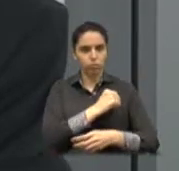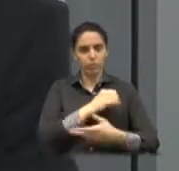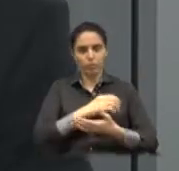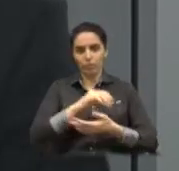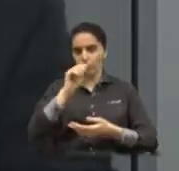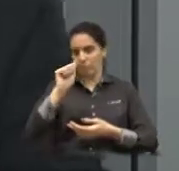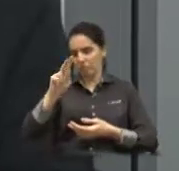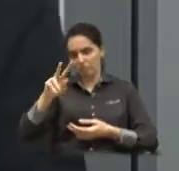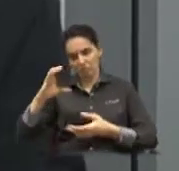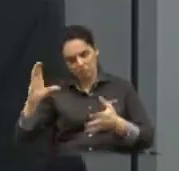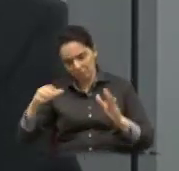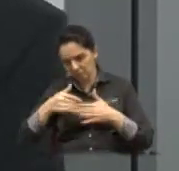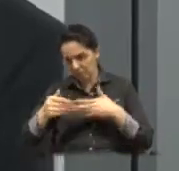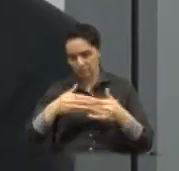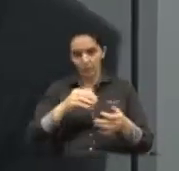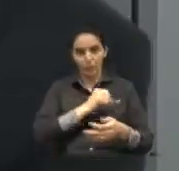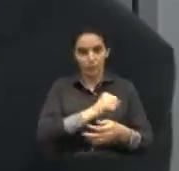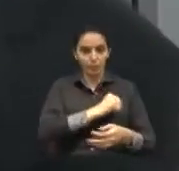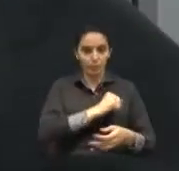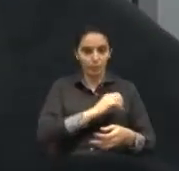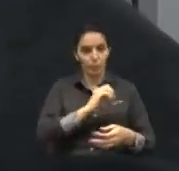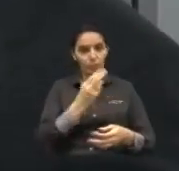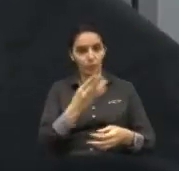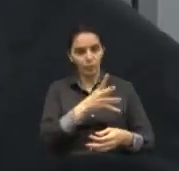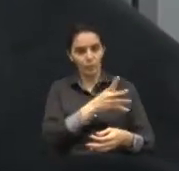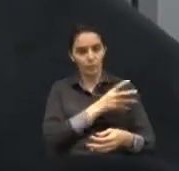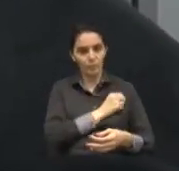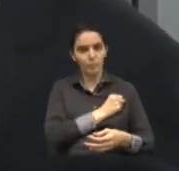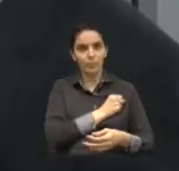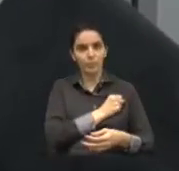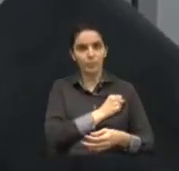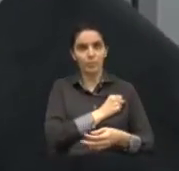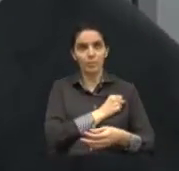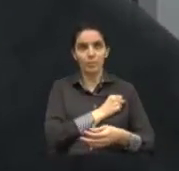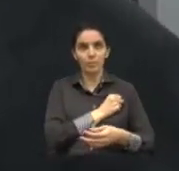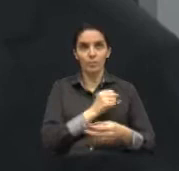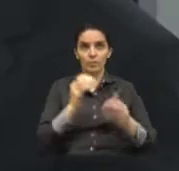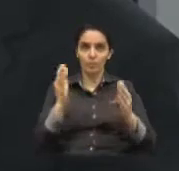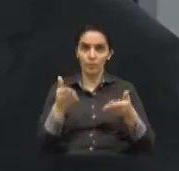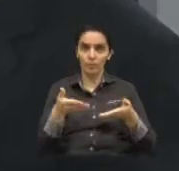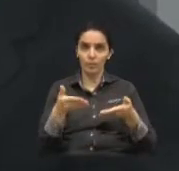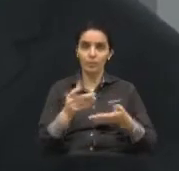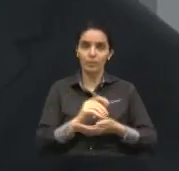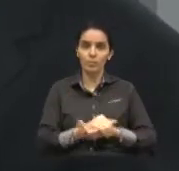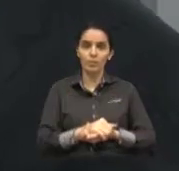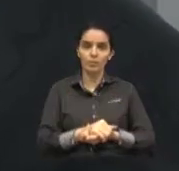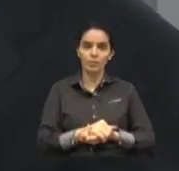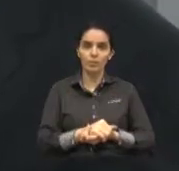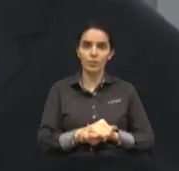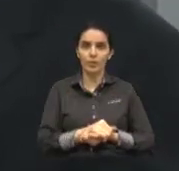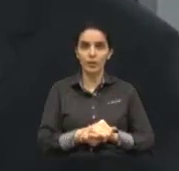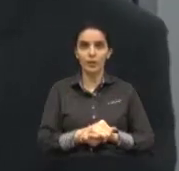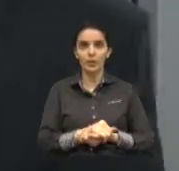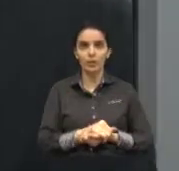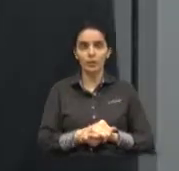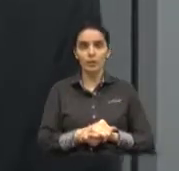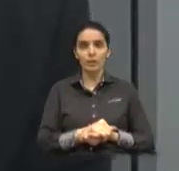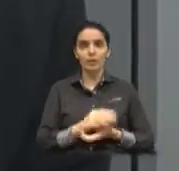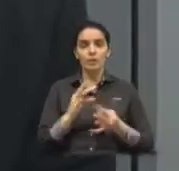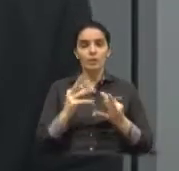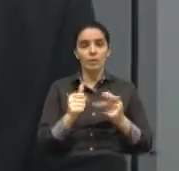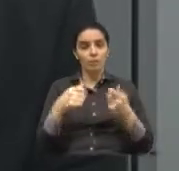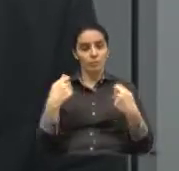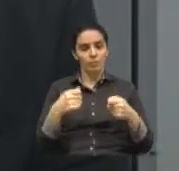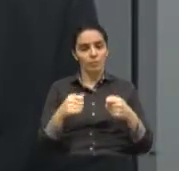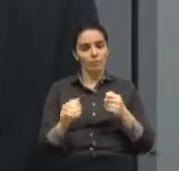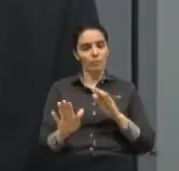arritmia, aí está lá, agora já entrou no departamento da doutora, né? A senhora entende, né, doutora? Então, isso tudo também precisa ser um pouco